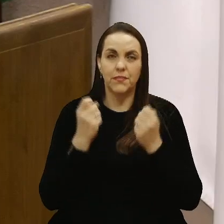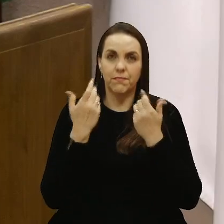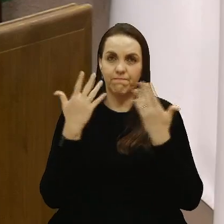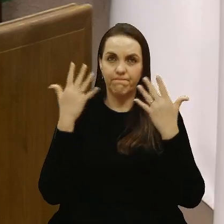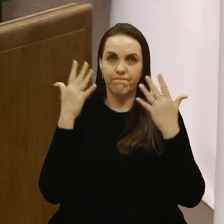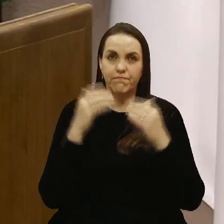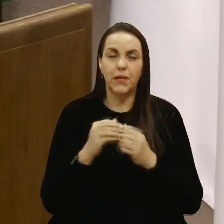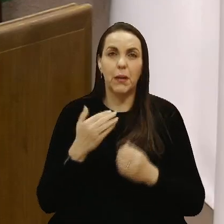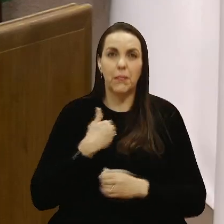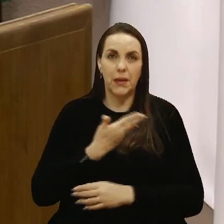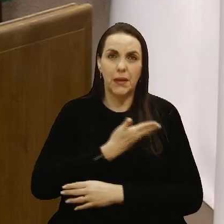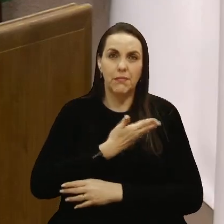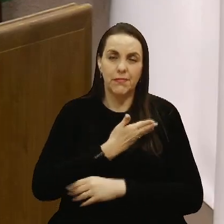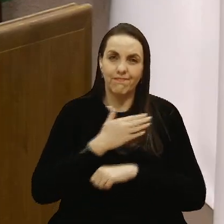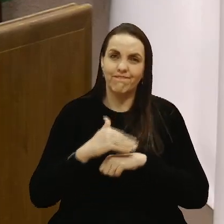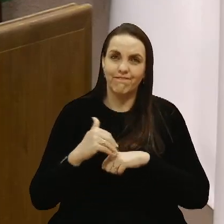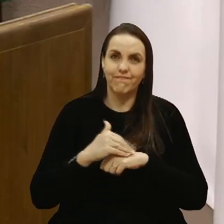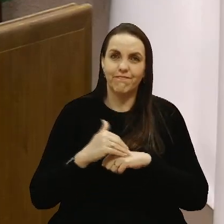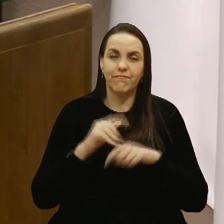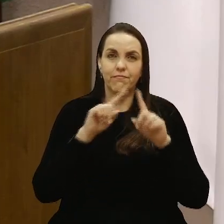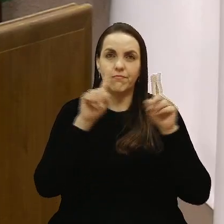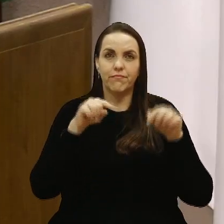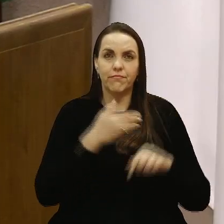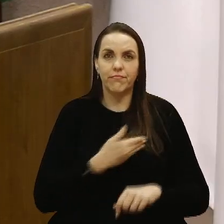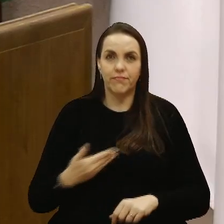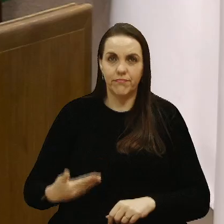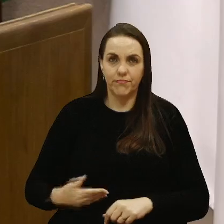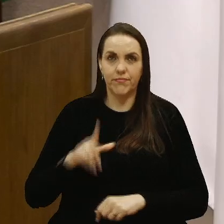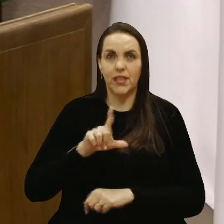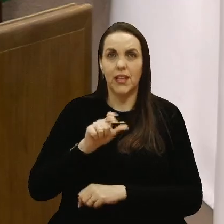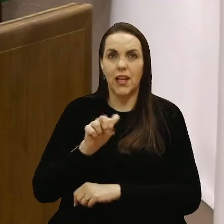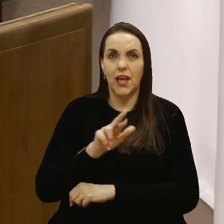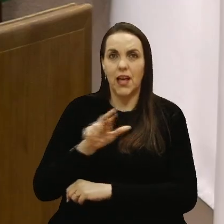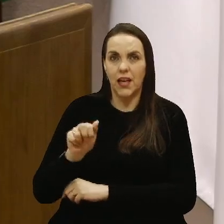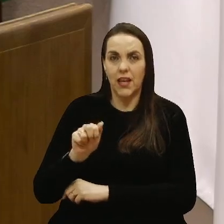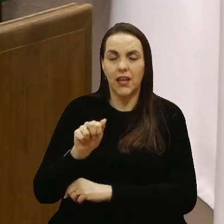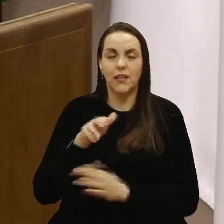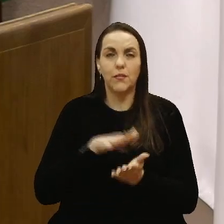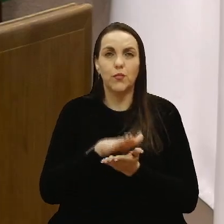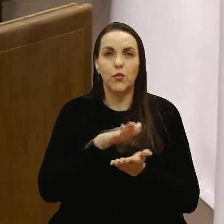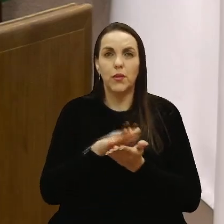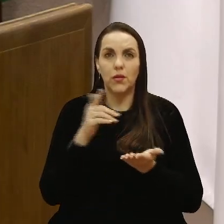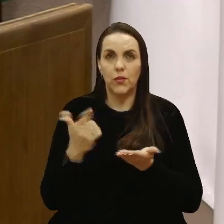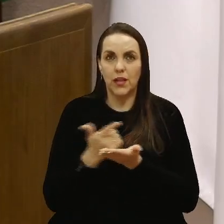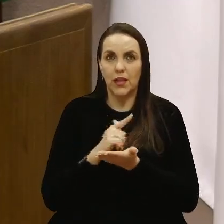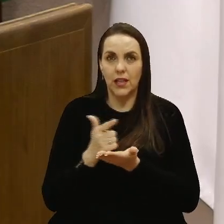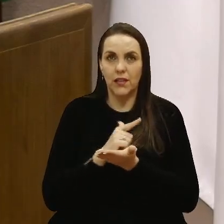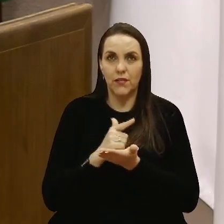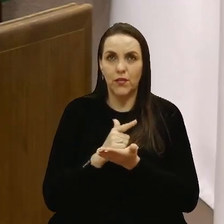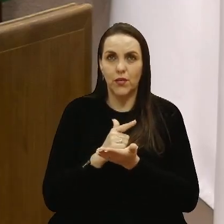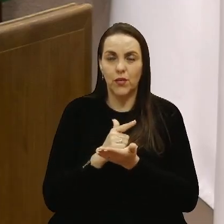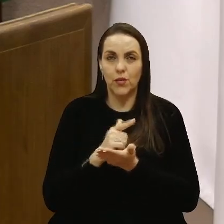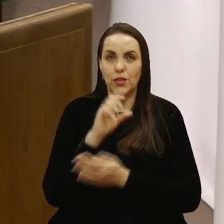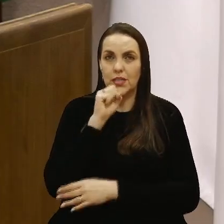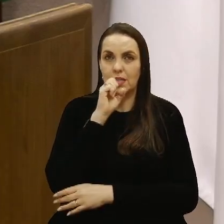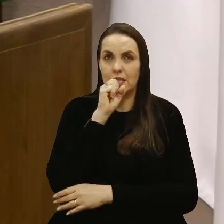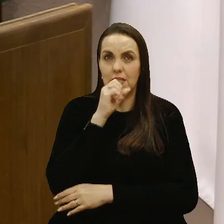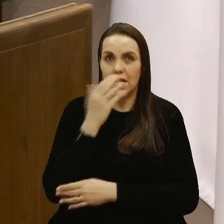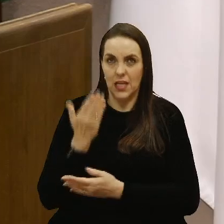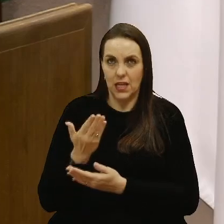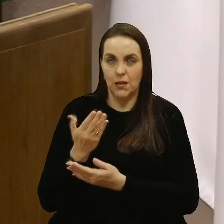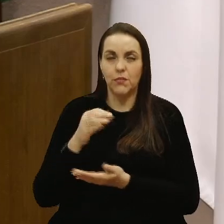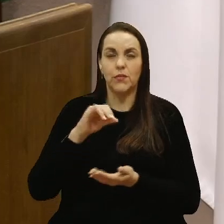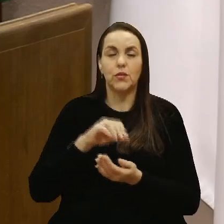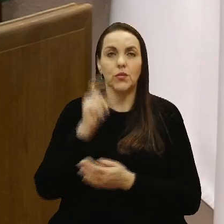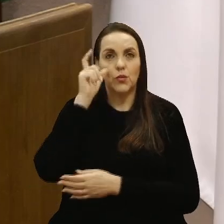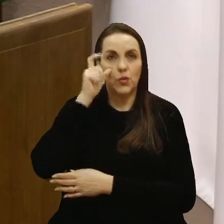pública municipal, Lara Klinger, que pôde estar lançando o seu livro no dia de sábado, né, no Centro de